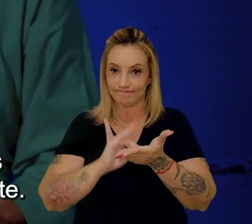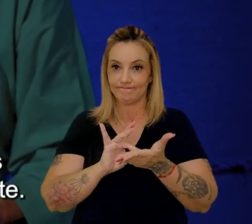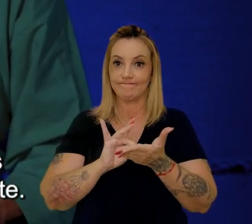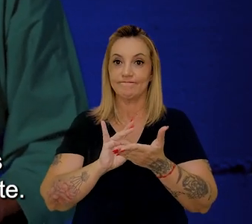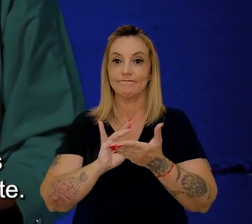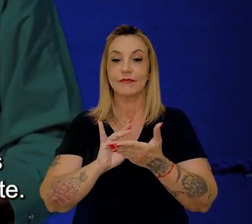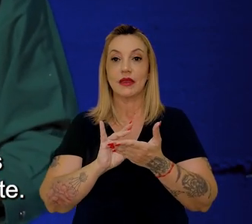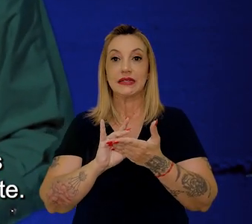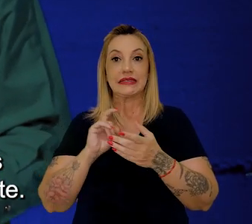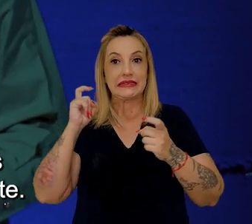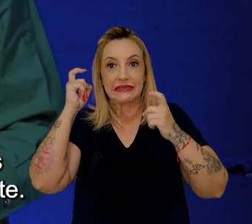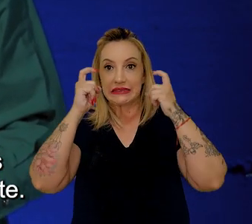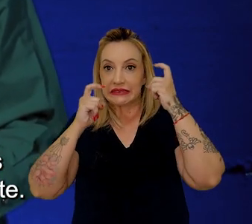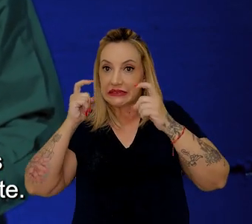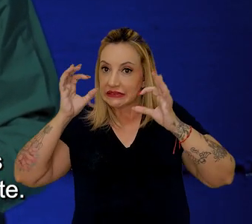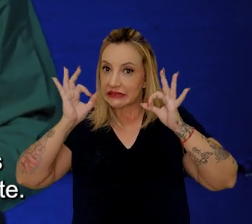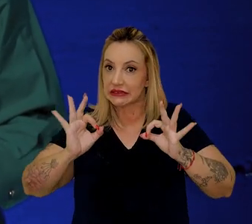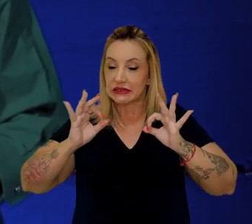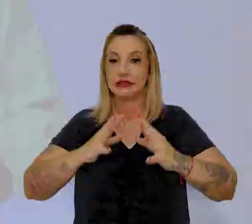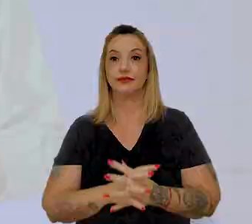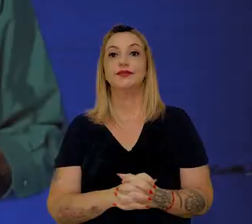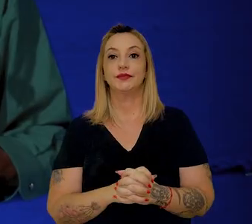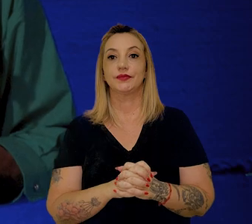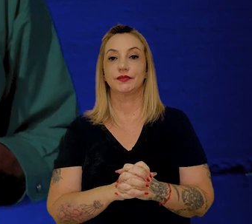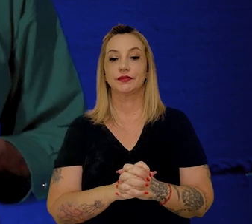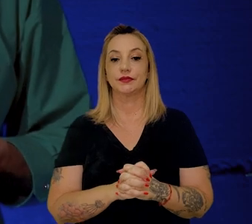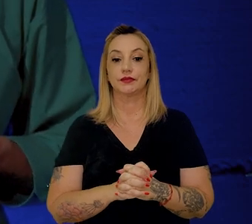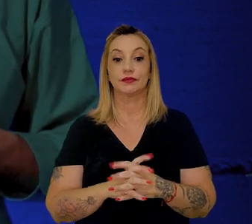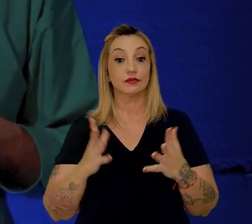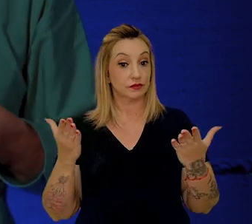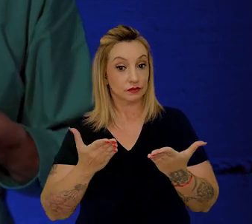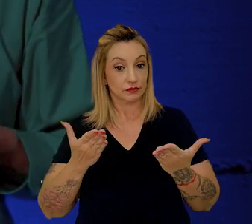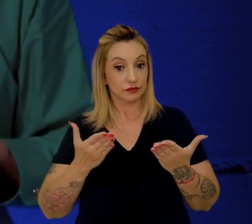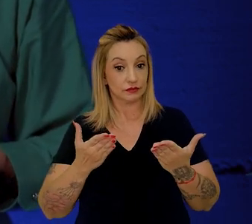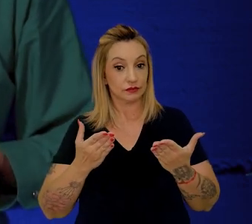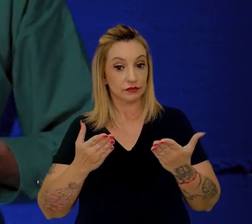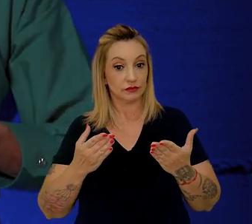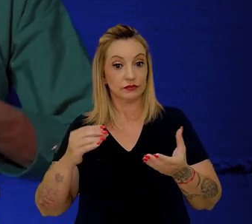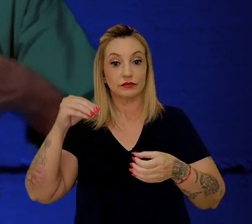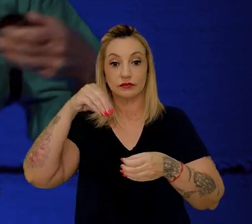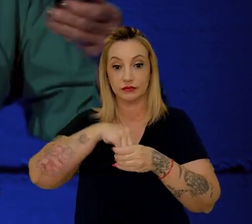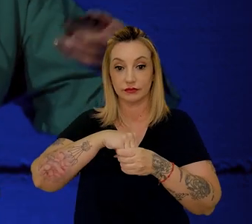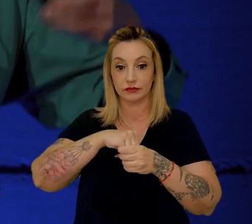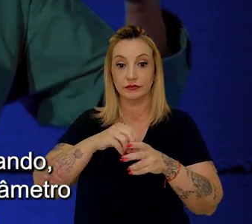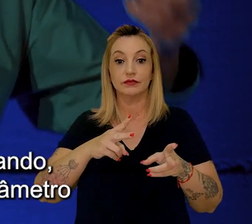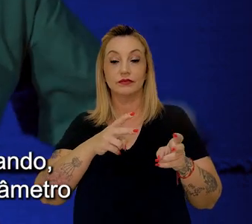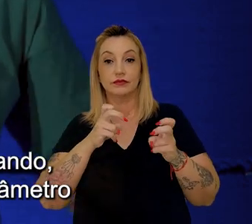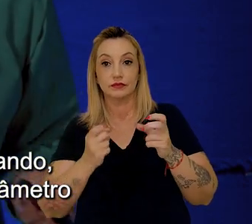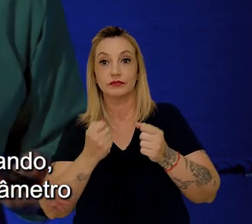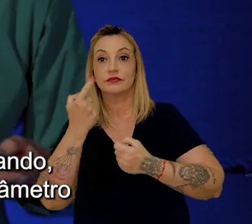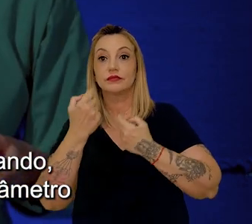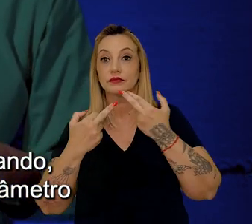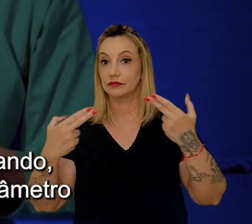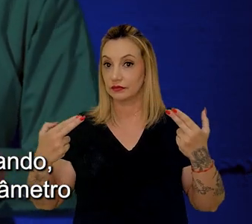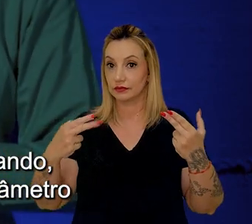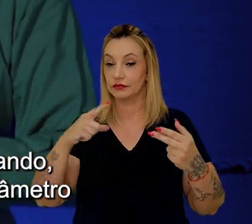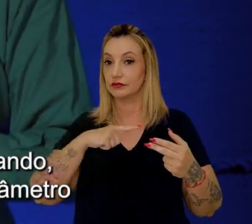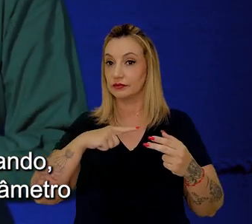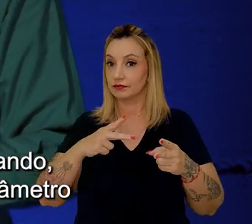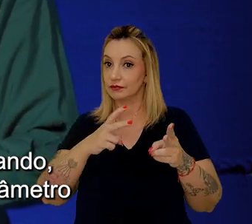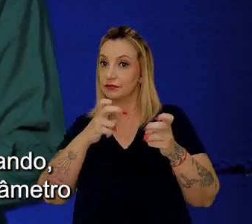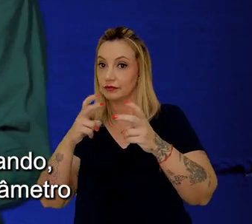numa situação eh bastante preocupante agora eventos compostos a gente tá vendo que alguns dos eventos que nós estamos